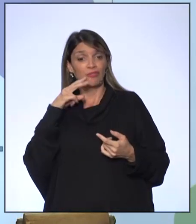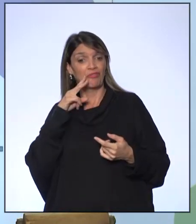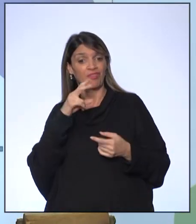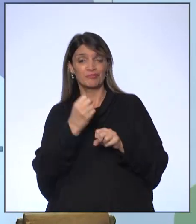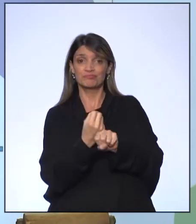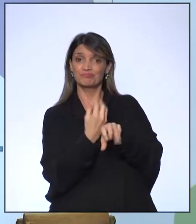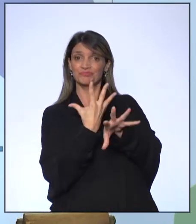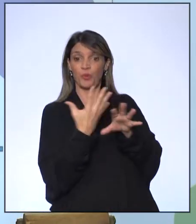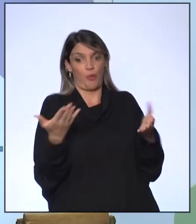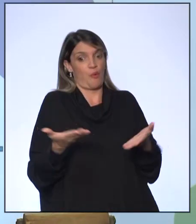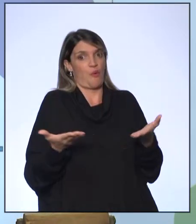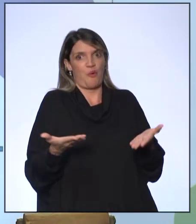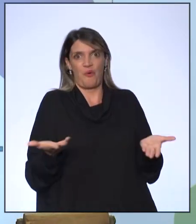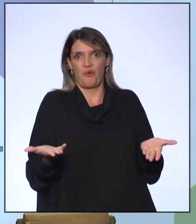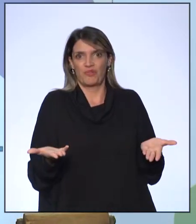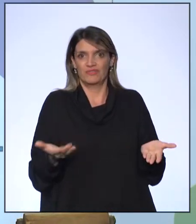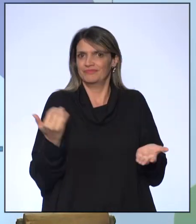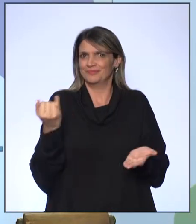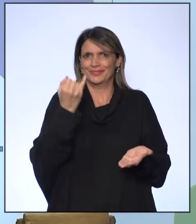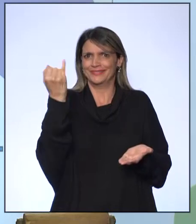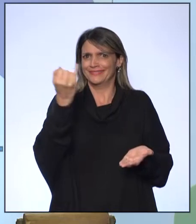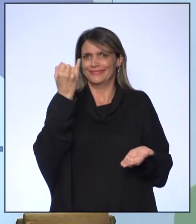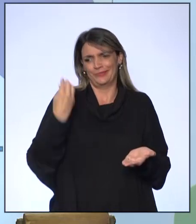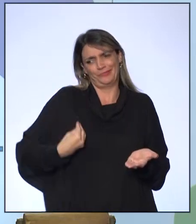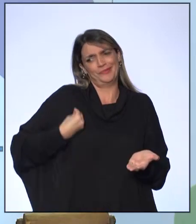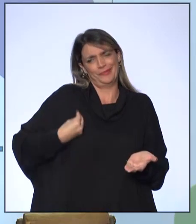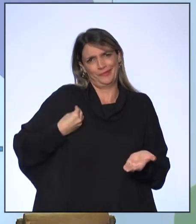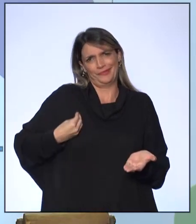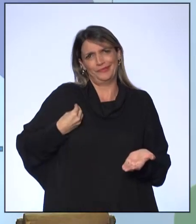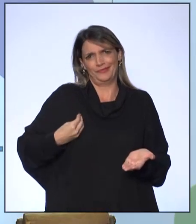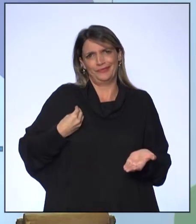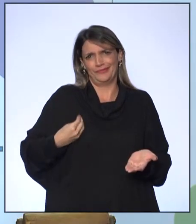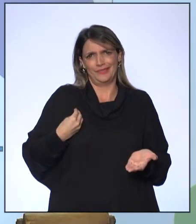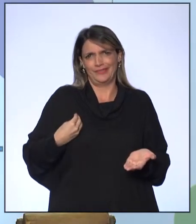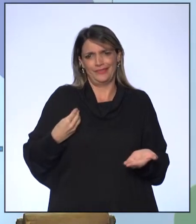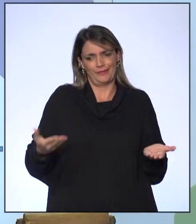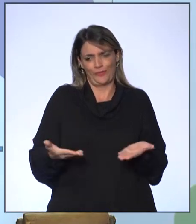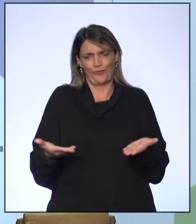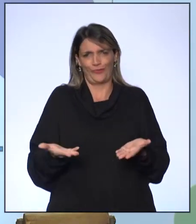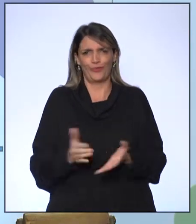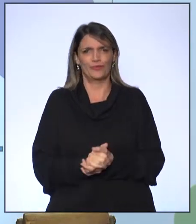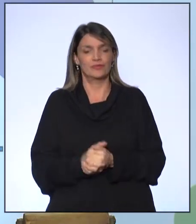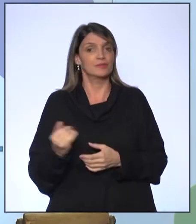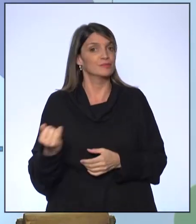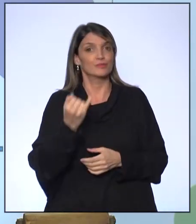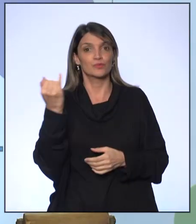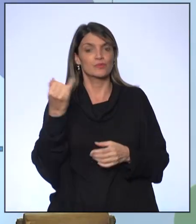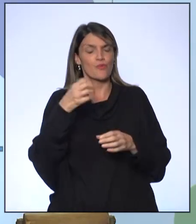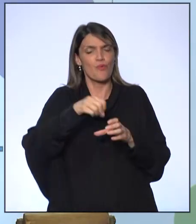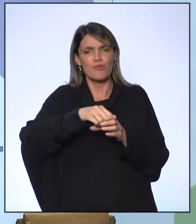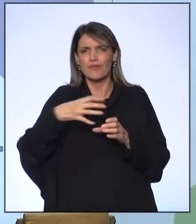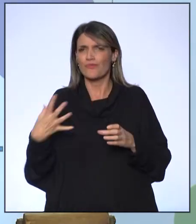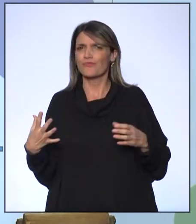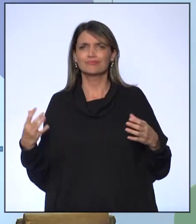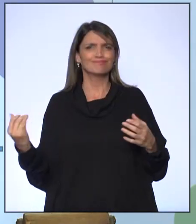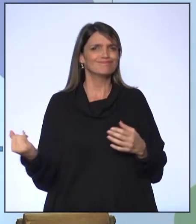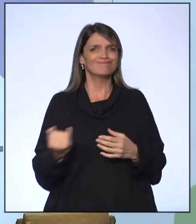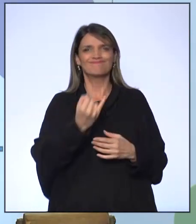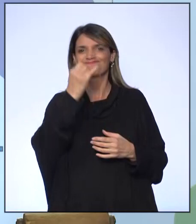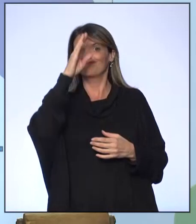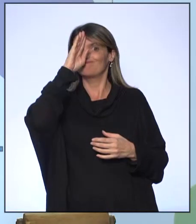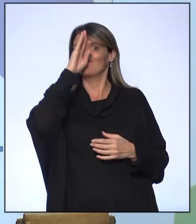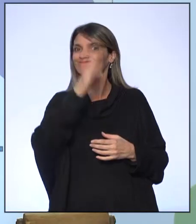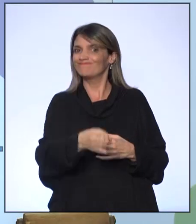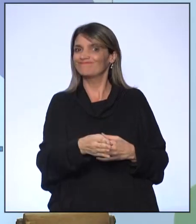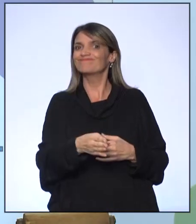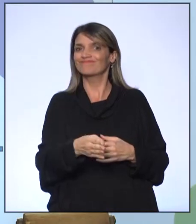para o andamento da vida moderna, né? Então, com certeza, o conteúdo que vamos trabalhar nessa aula vai ser muito importante, além